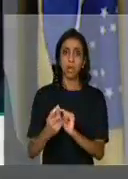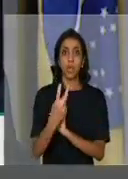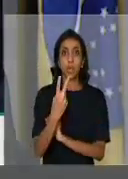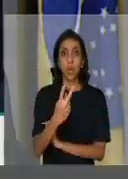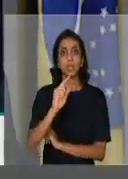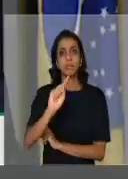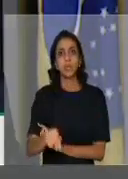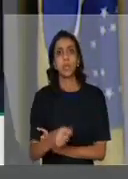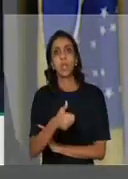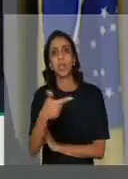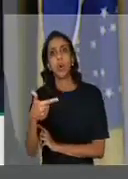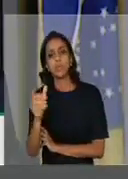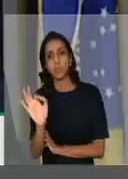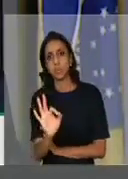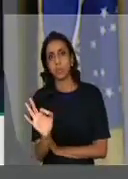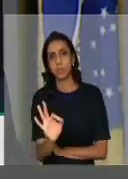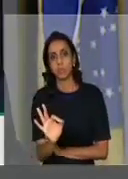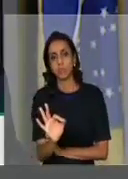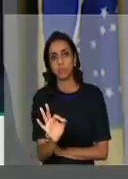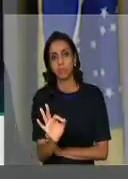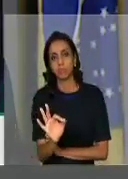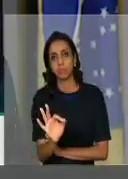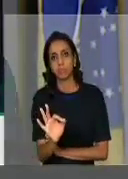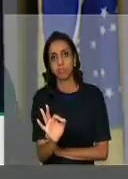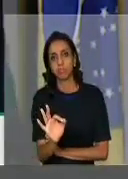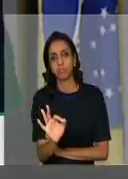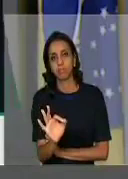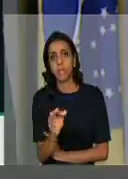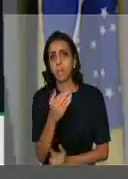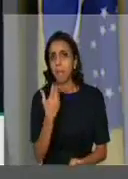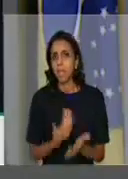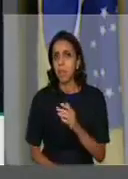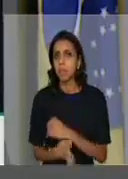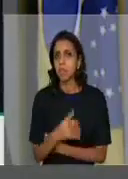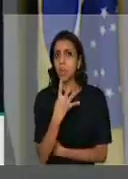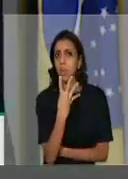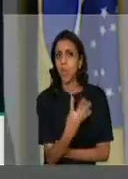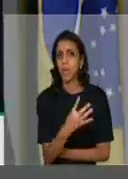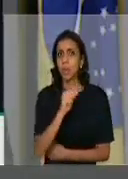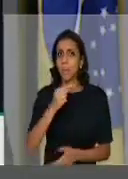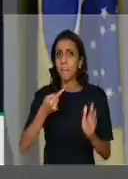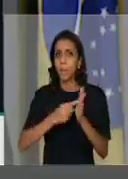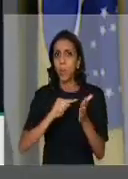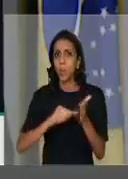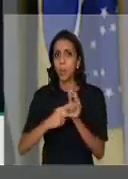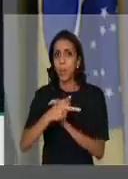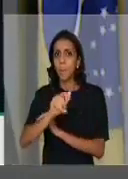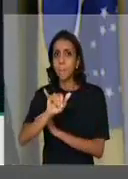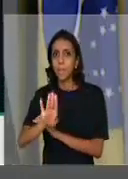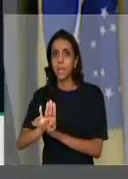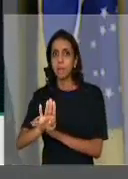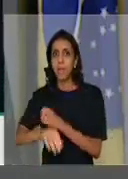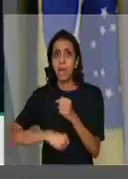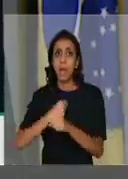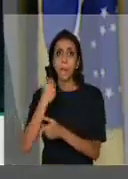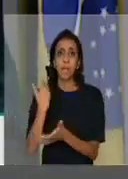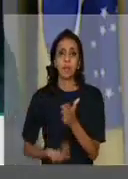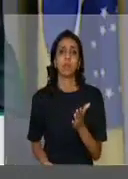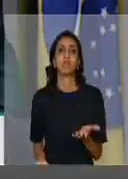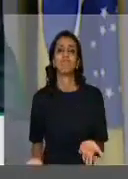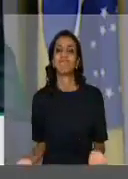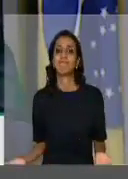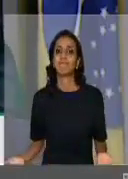para 2,12%. Perdemos, em média, 4 pontos do PIB